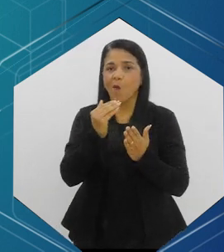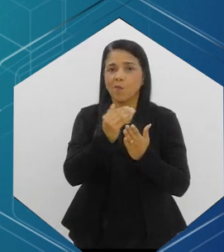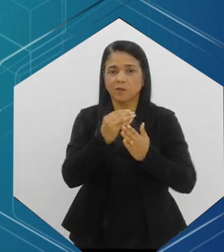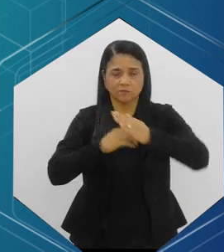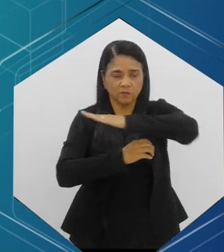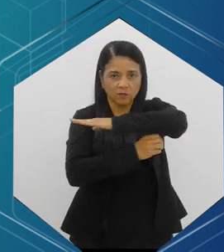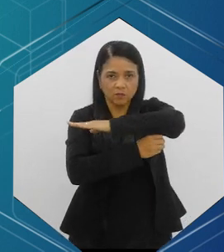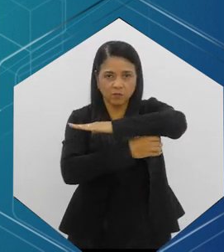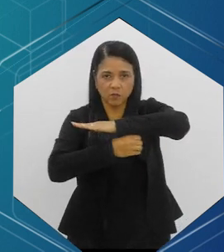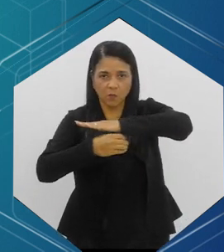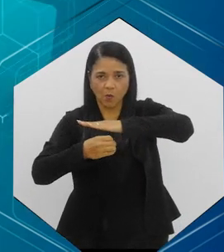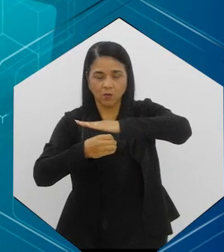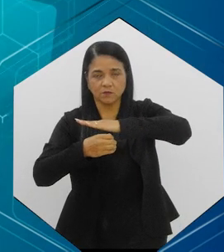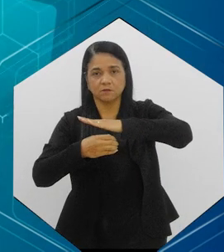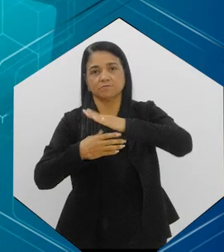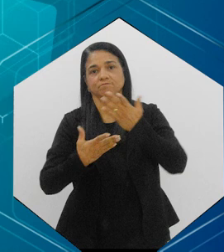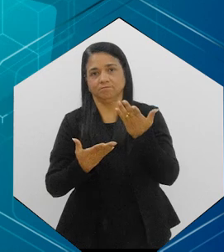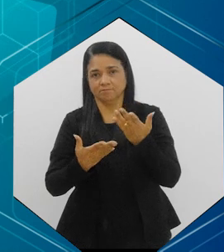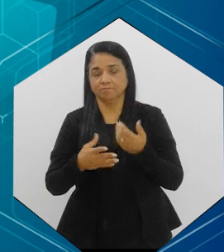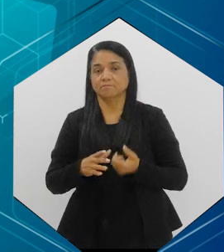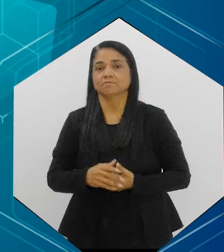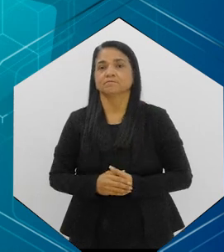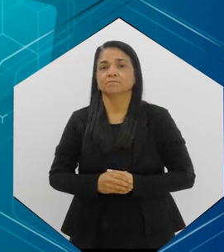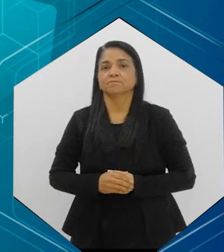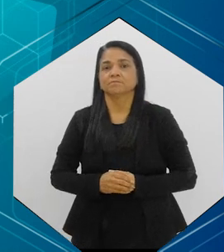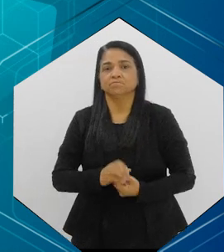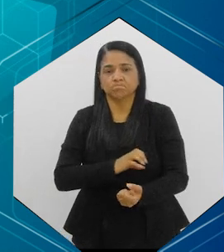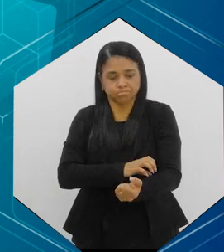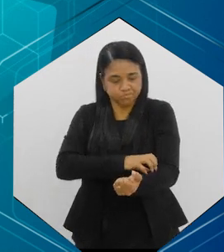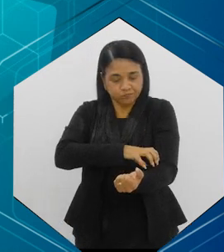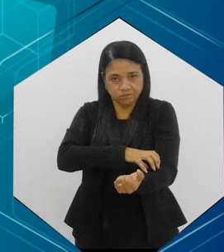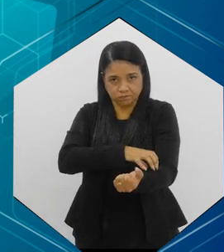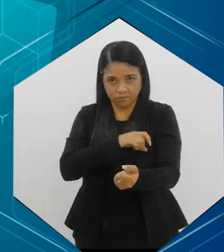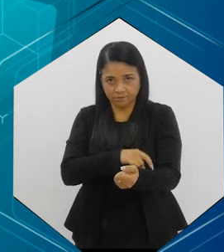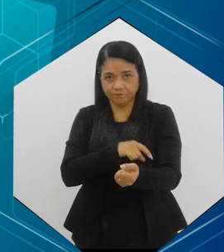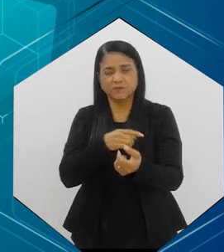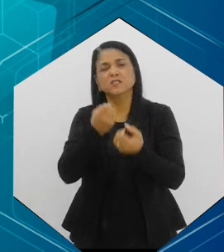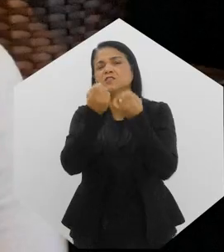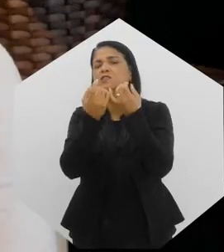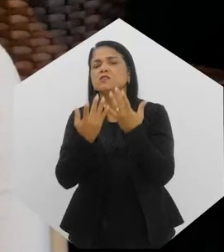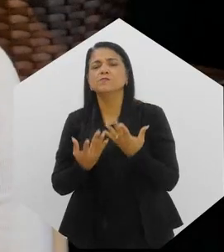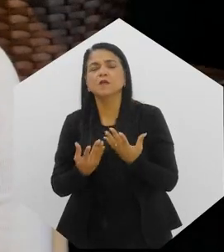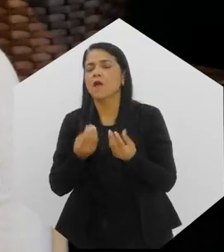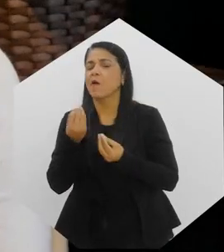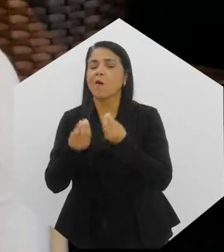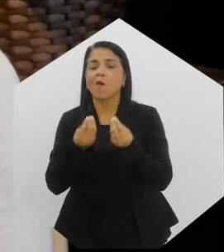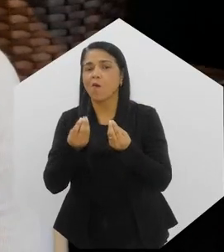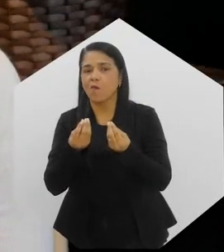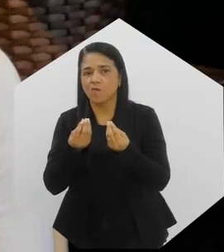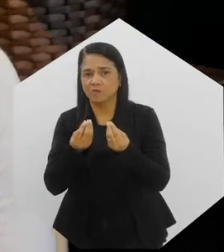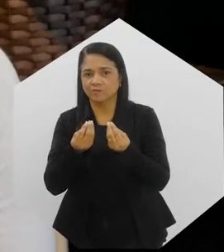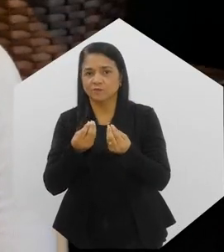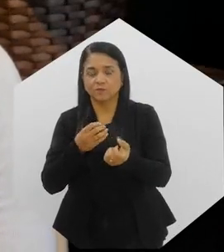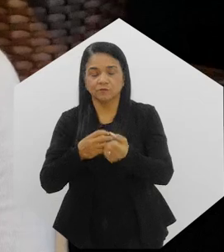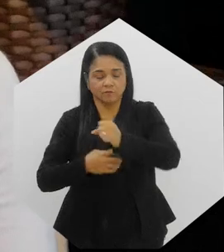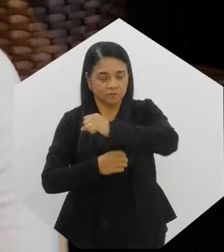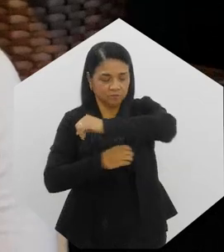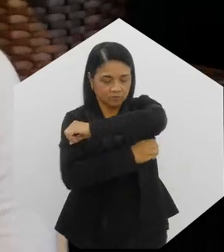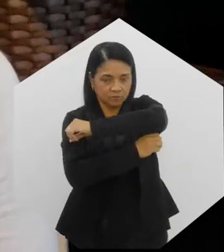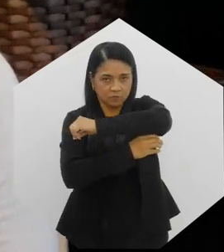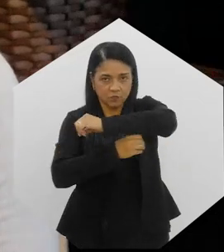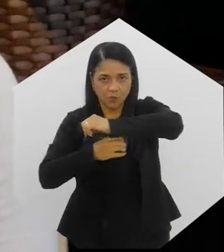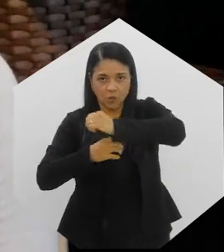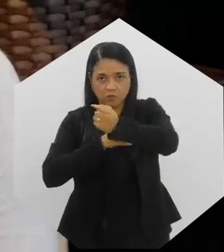trombose venosa profunda. Vamos lá, doutora, vamos começar pela senhora para explicar, né, o que de fato é a trombose, o que acontece no